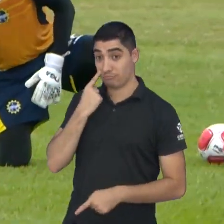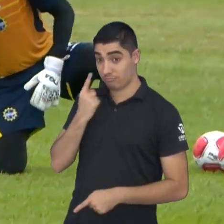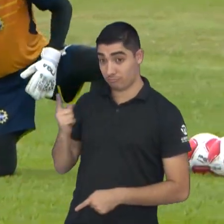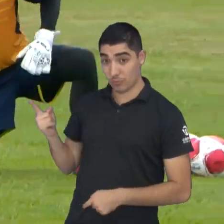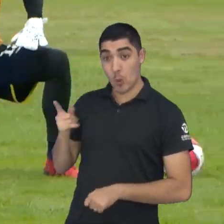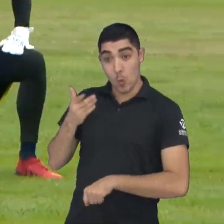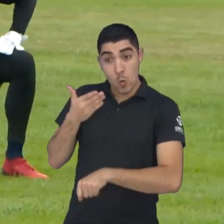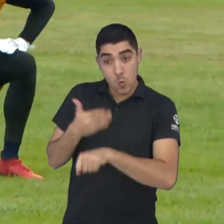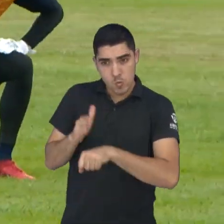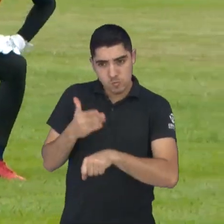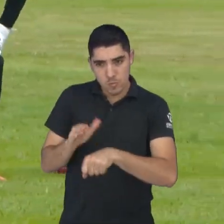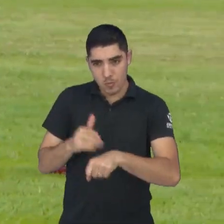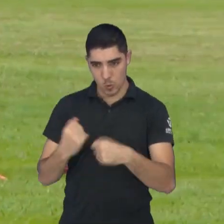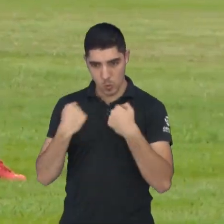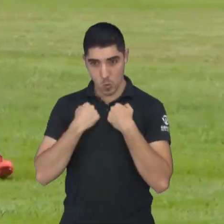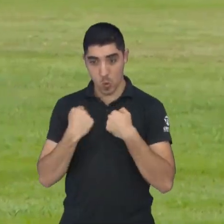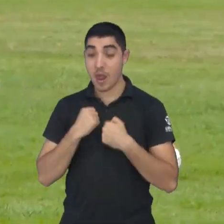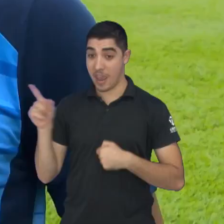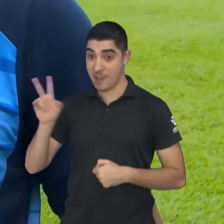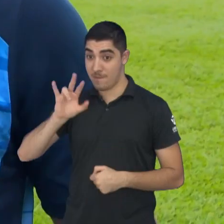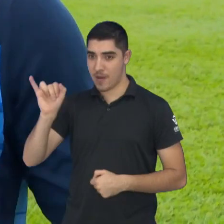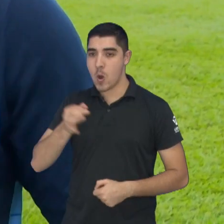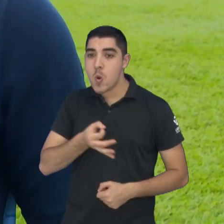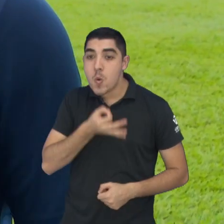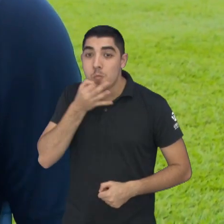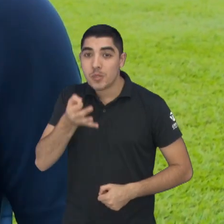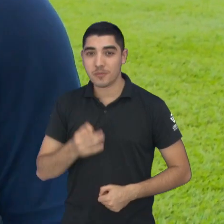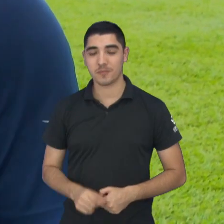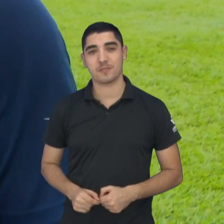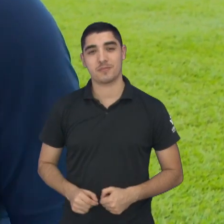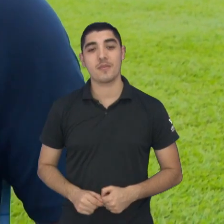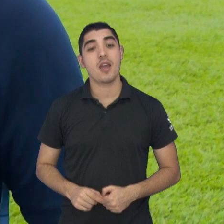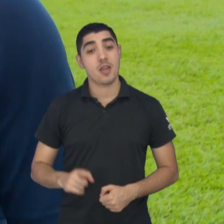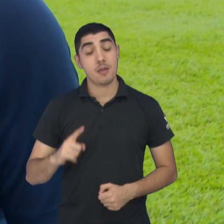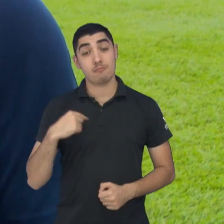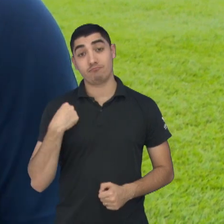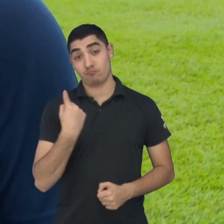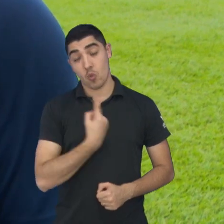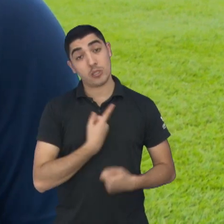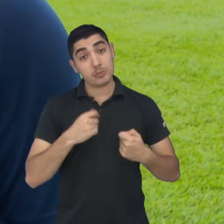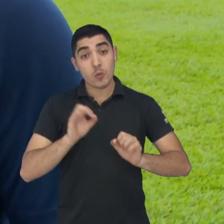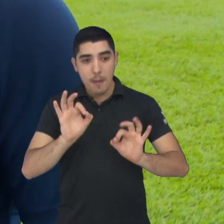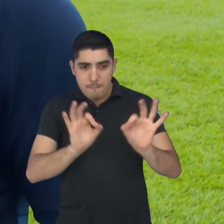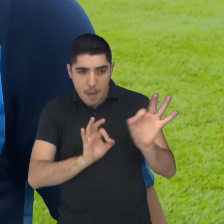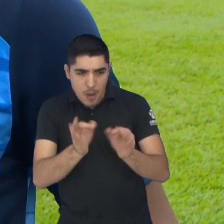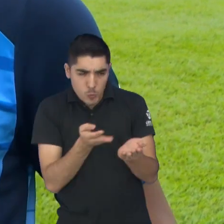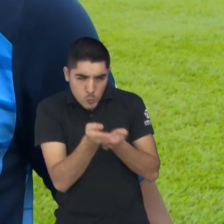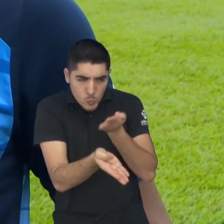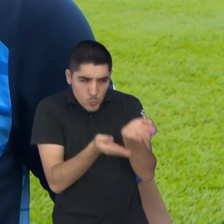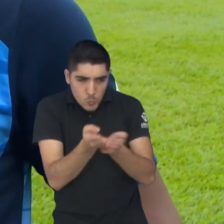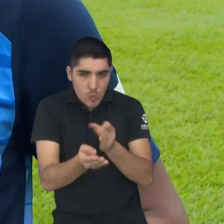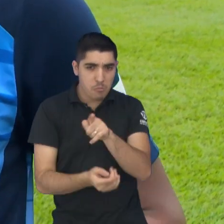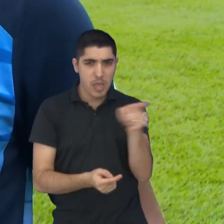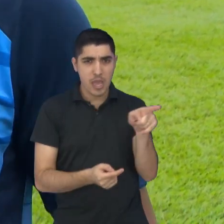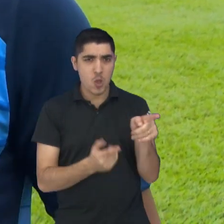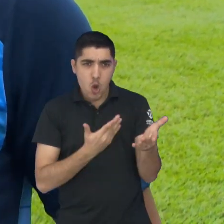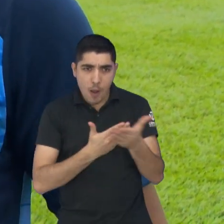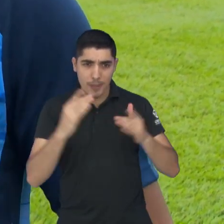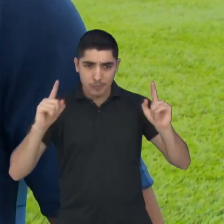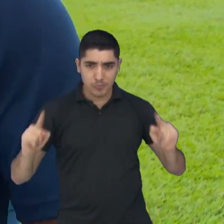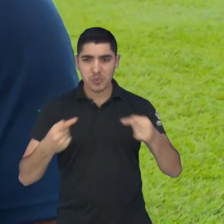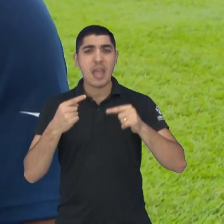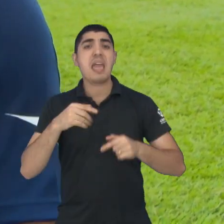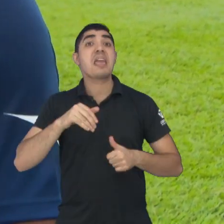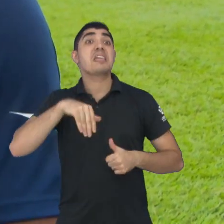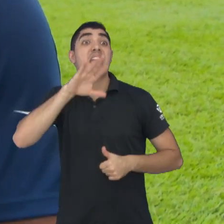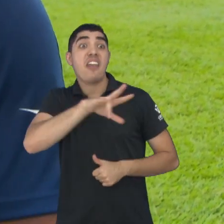da Águia, vai pesar bastante. A nossa ideia é justamente prepará-los para que eles estejam prontos para brigar. A gente não está preocupado em quem vai ser o titular